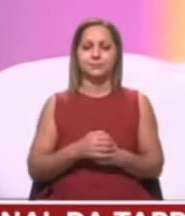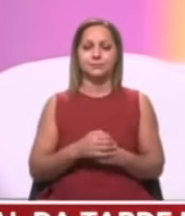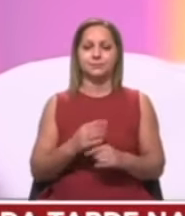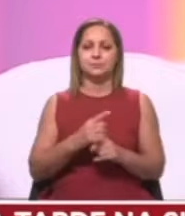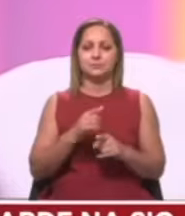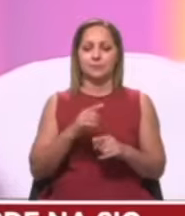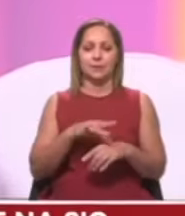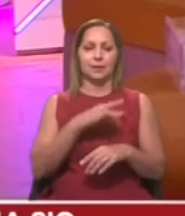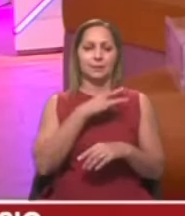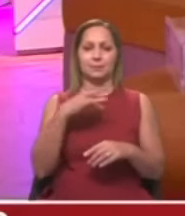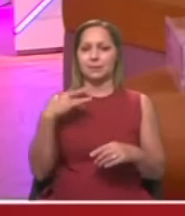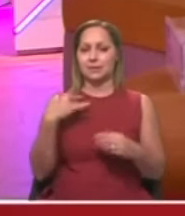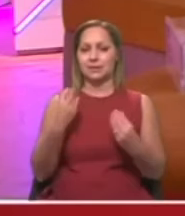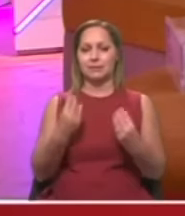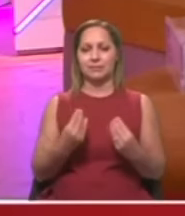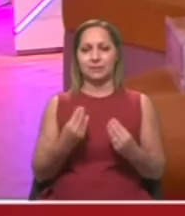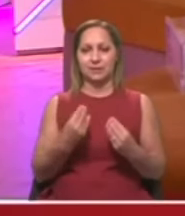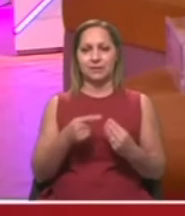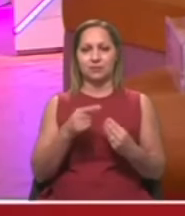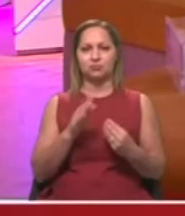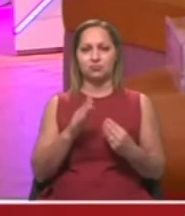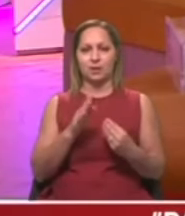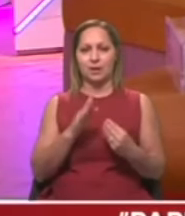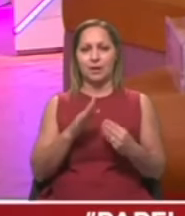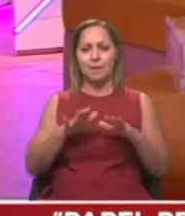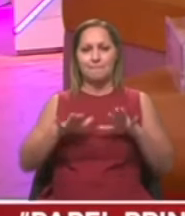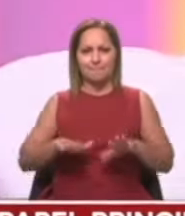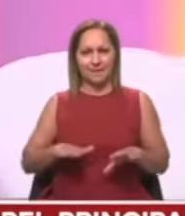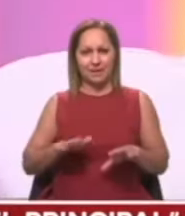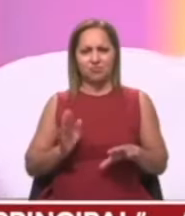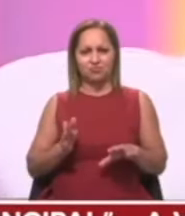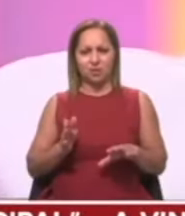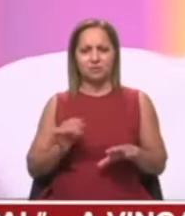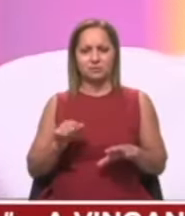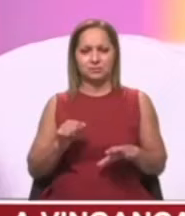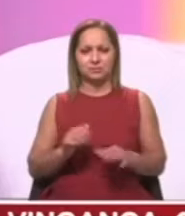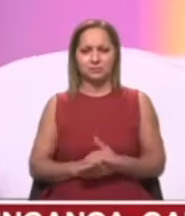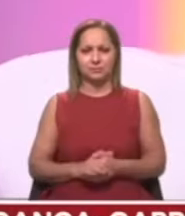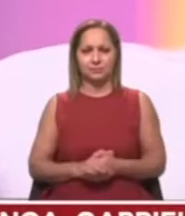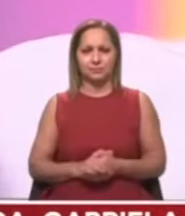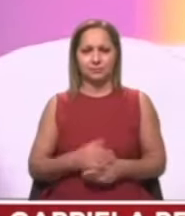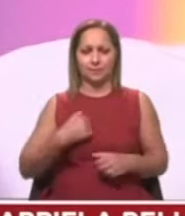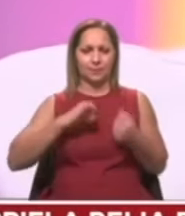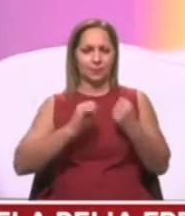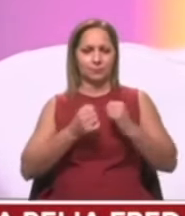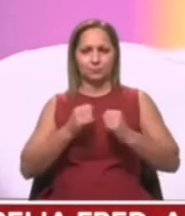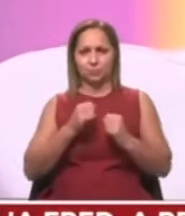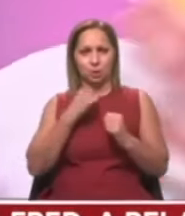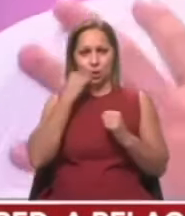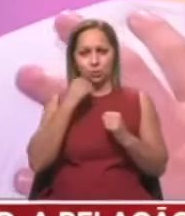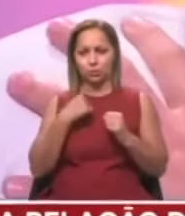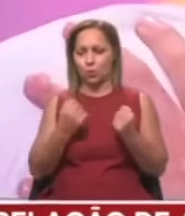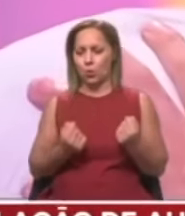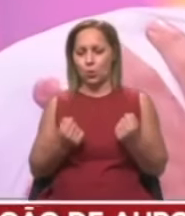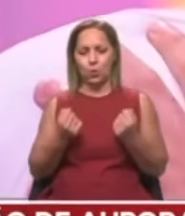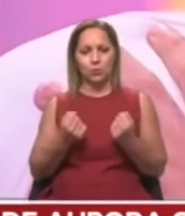apanhei uma médica espetacular e uma equipa. Estava-te já a paralisar, não é? Estávamos já a paralisar. Eu já mal me conseguia mexer de dores. De dores. Não era